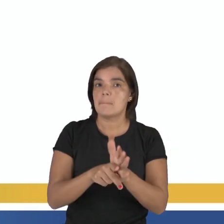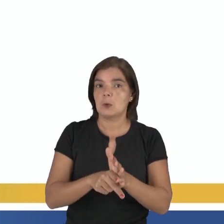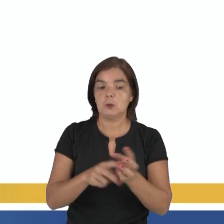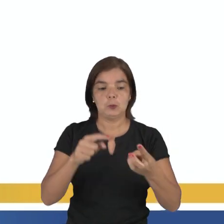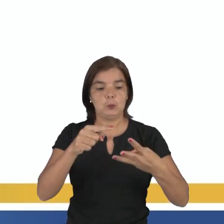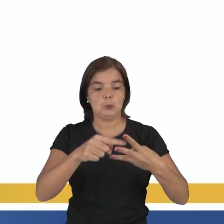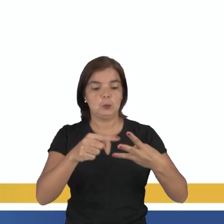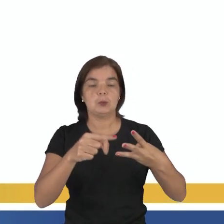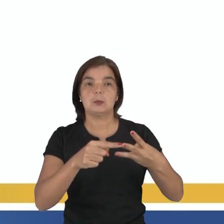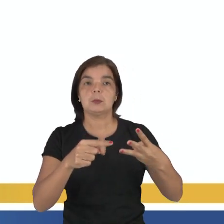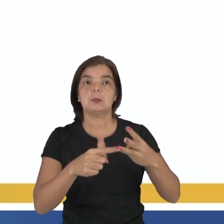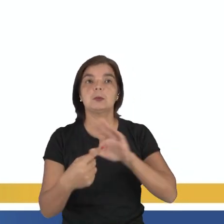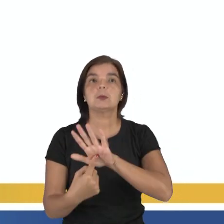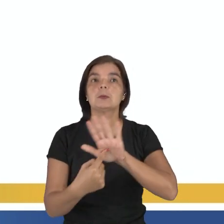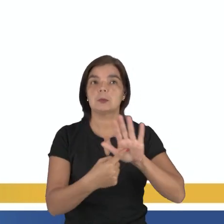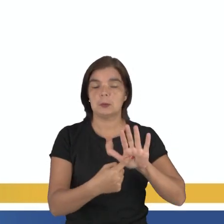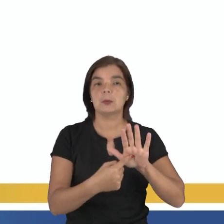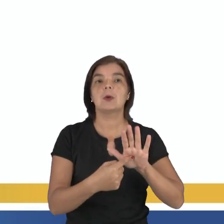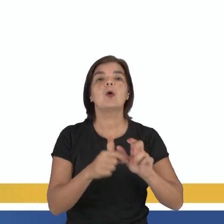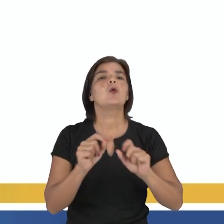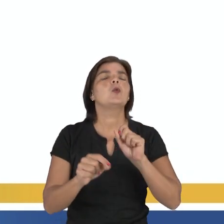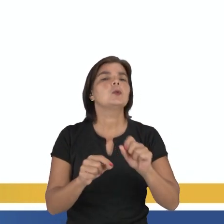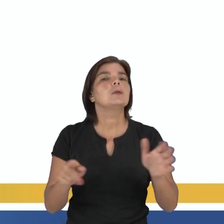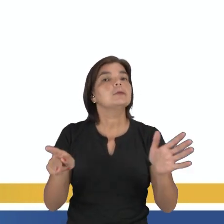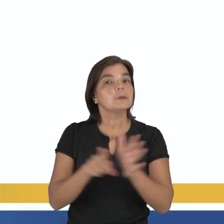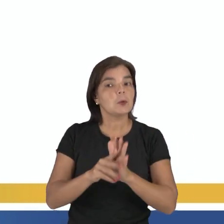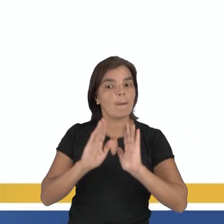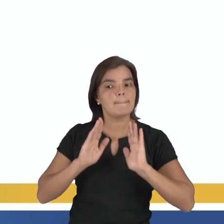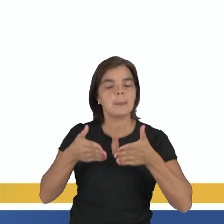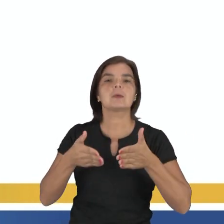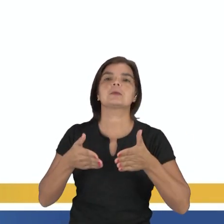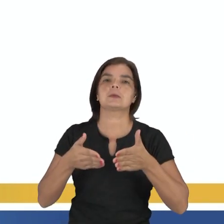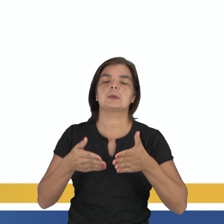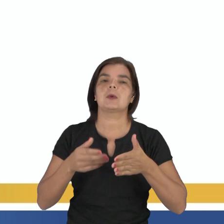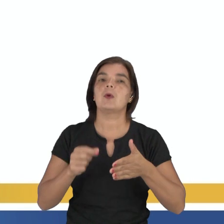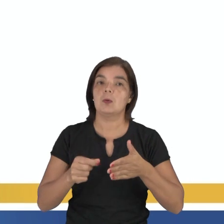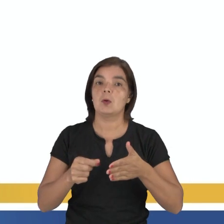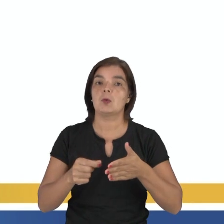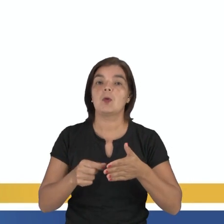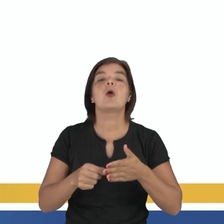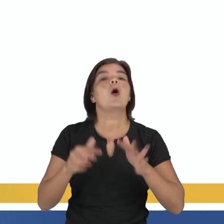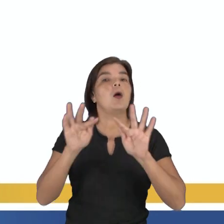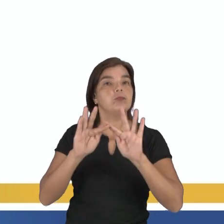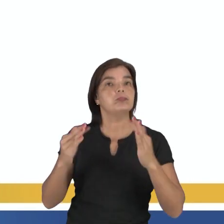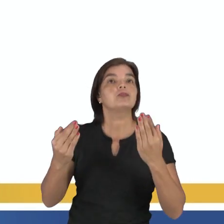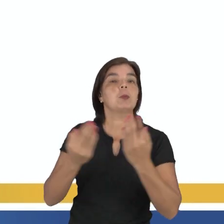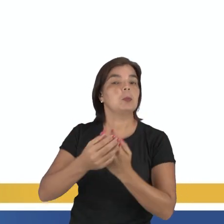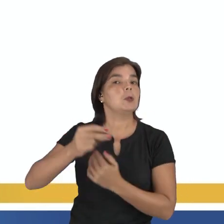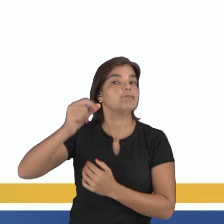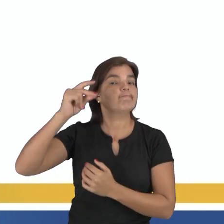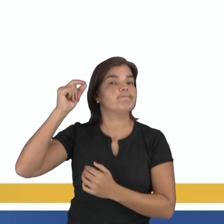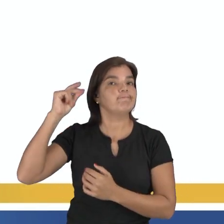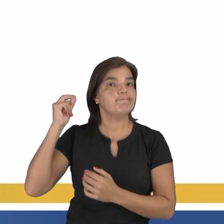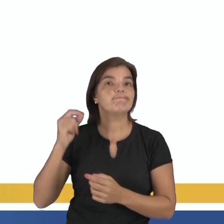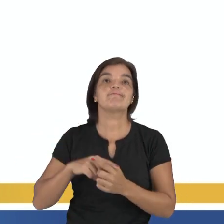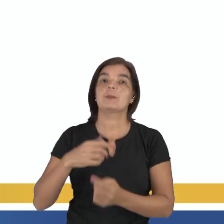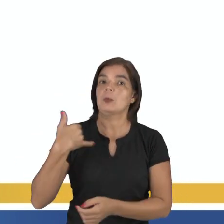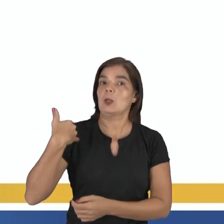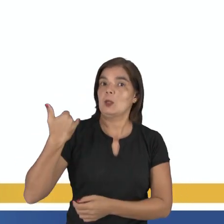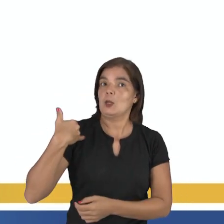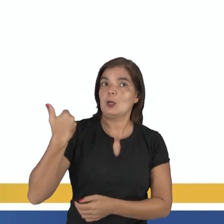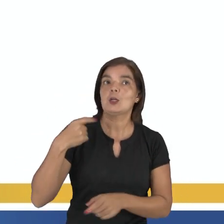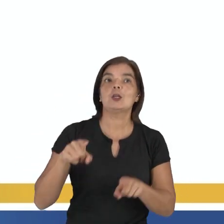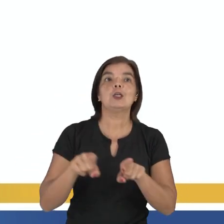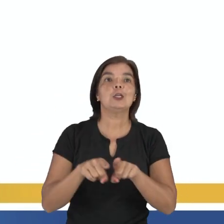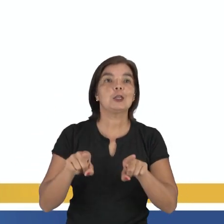Os três primeiros que eu trouxe, falando da hipertensão, são fatores fixos, que é o quê? O histórico familiar, a idade